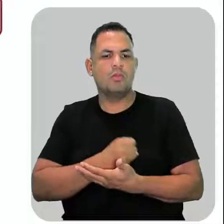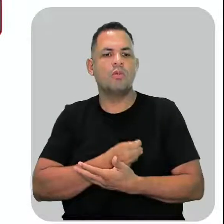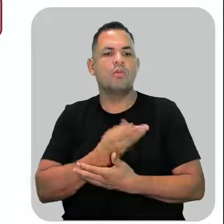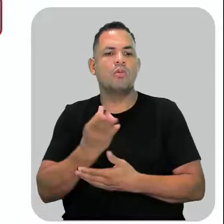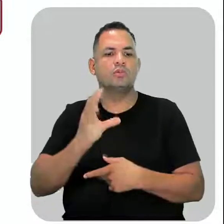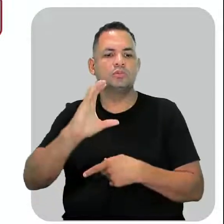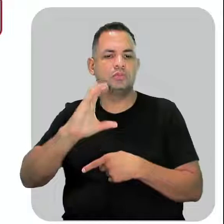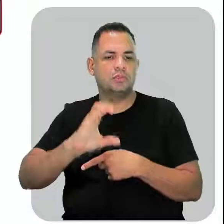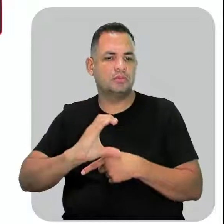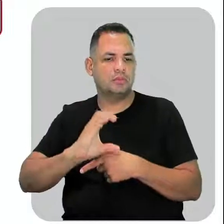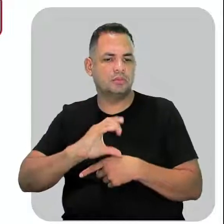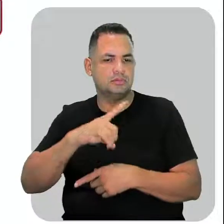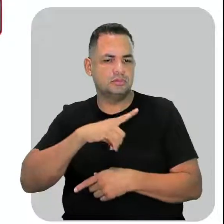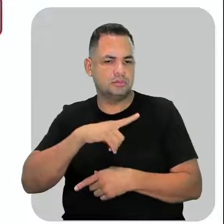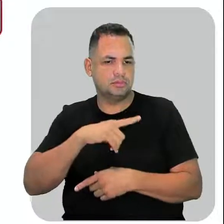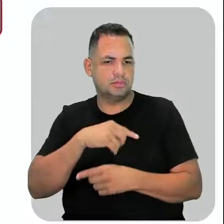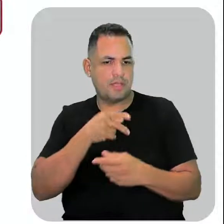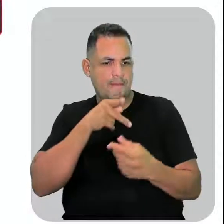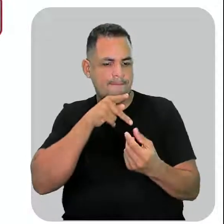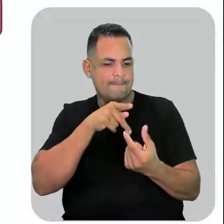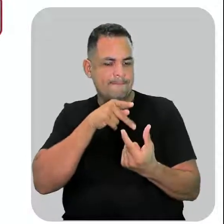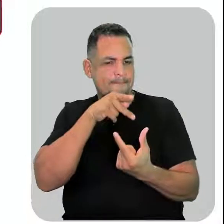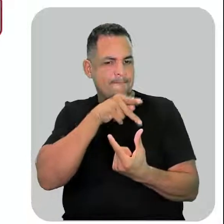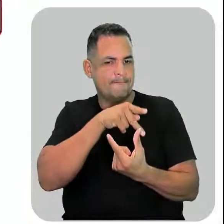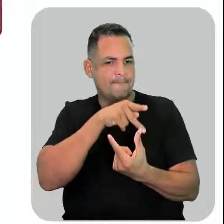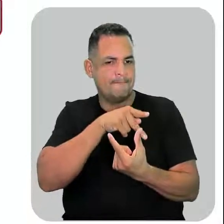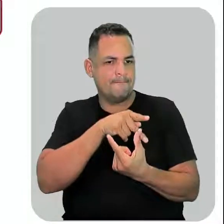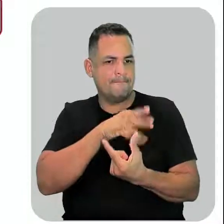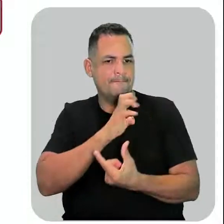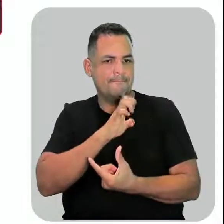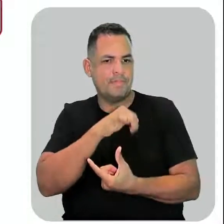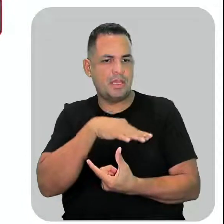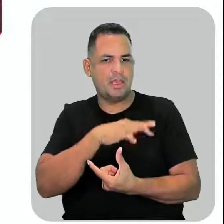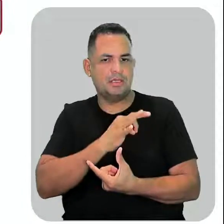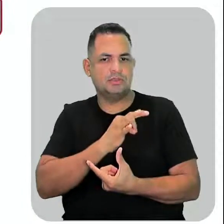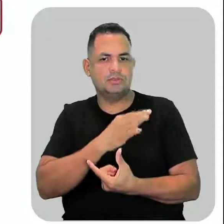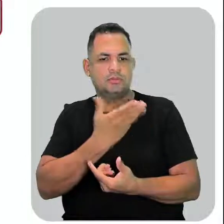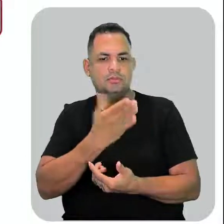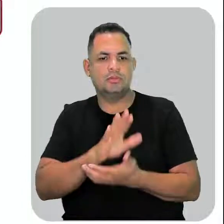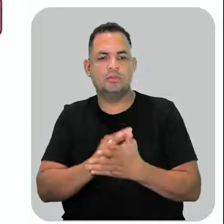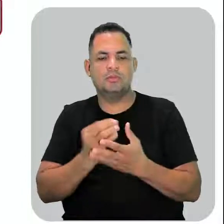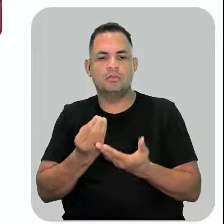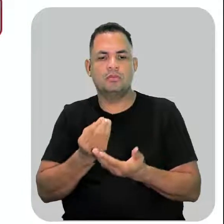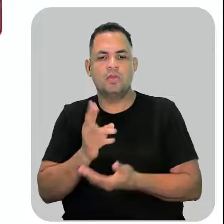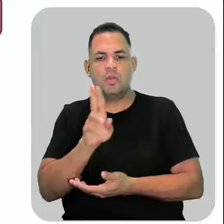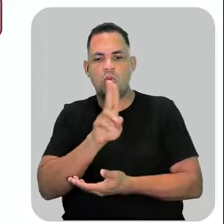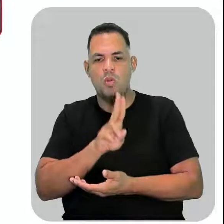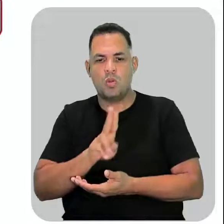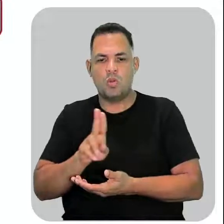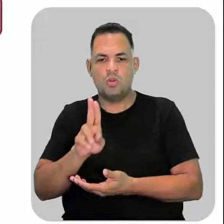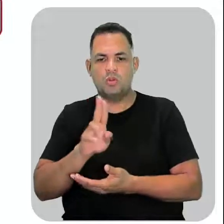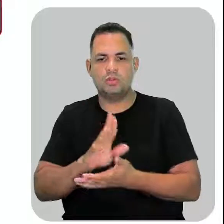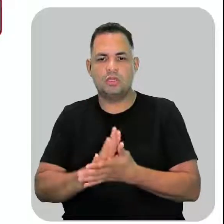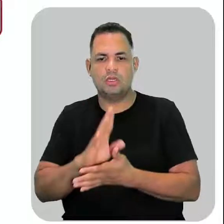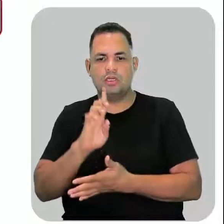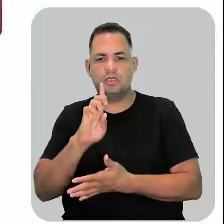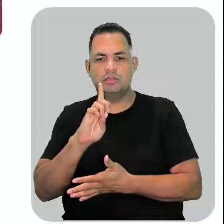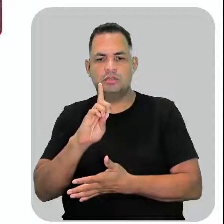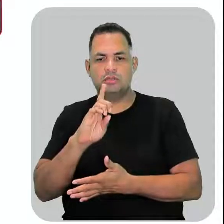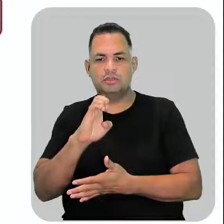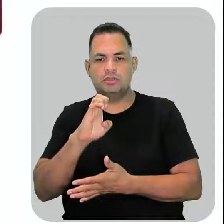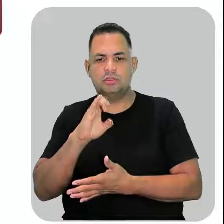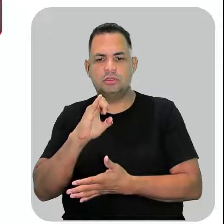carbonos tem, prefixo vai ser pent. Como vai usar o infixo dien, entre